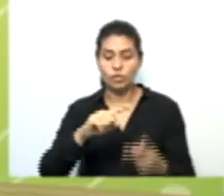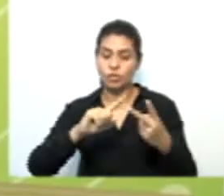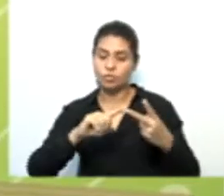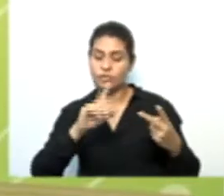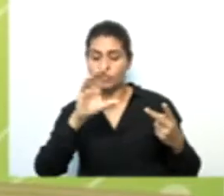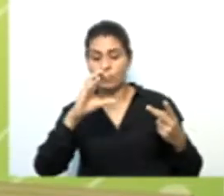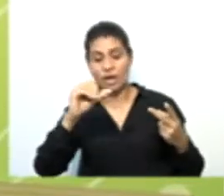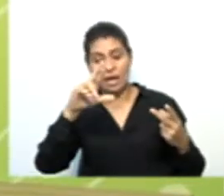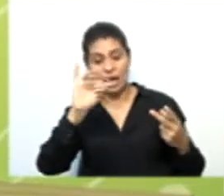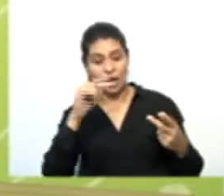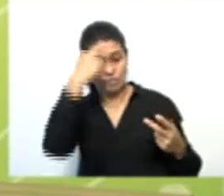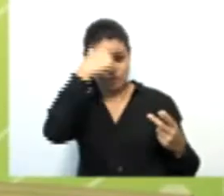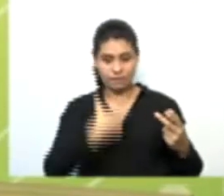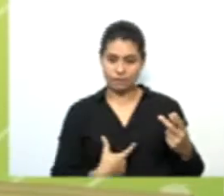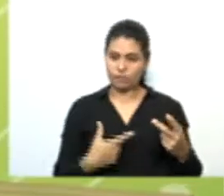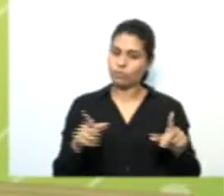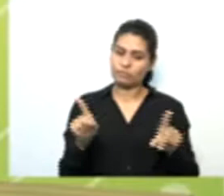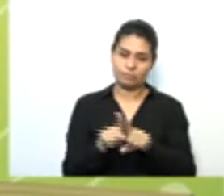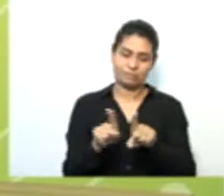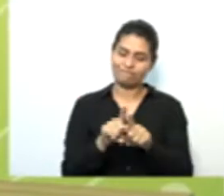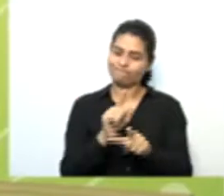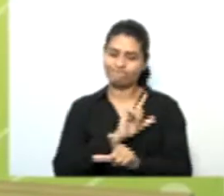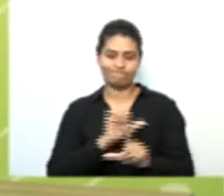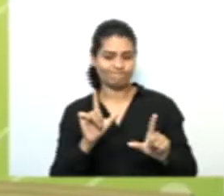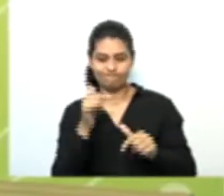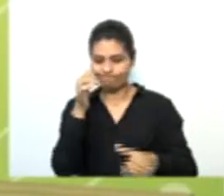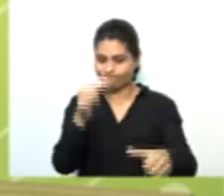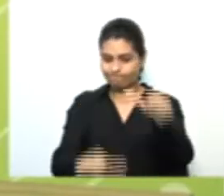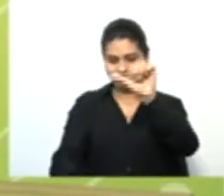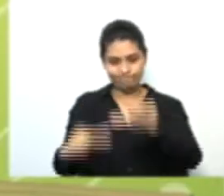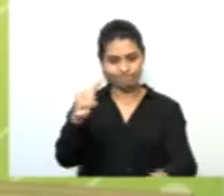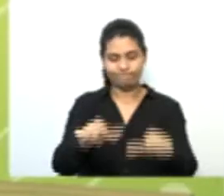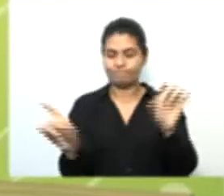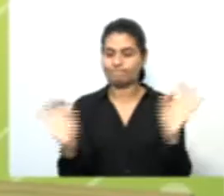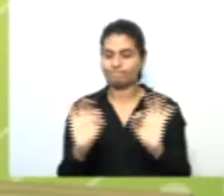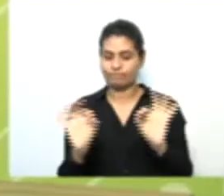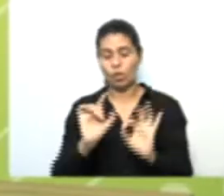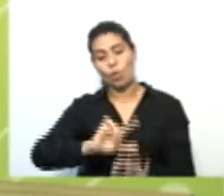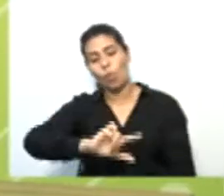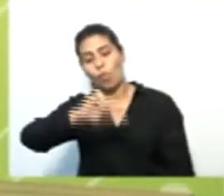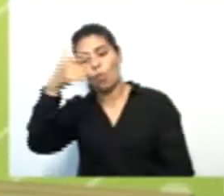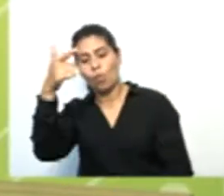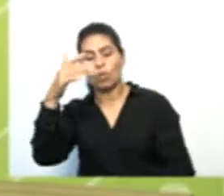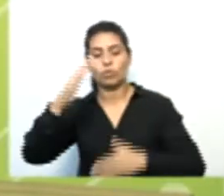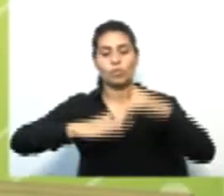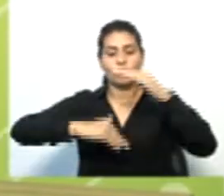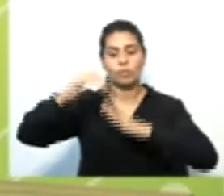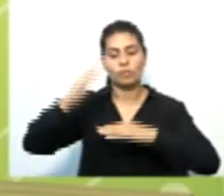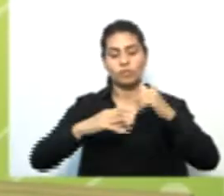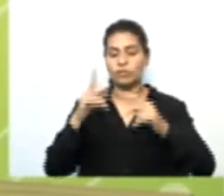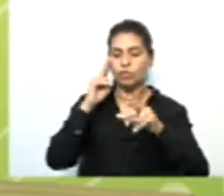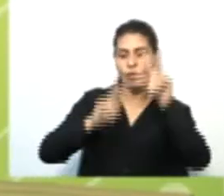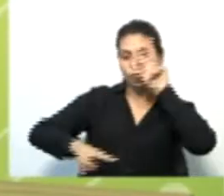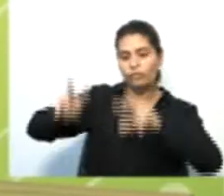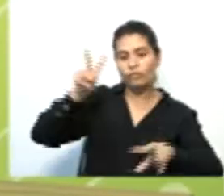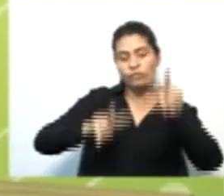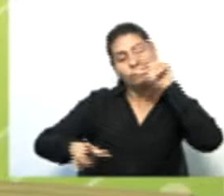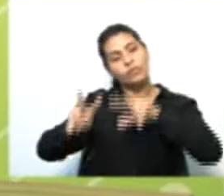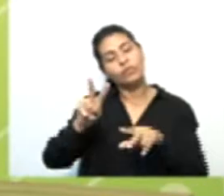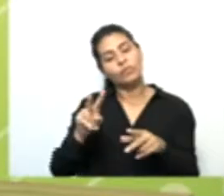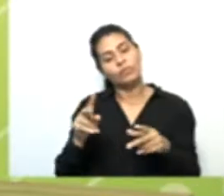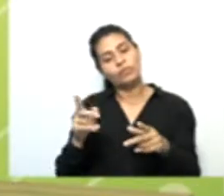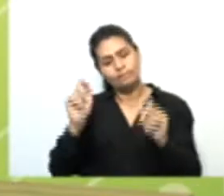e nem eu. Todos foram avaliados por outros profissionais daqui da casa que estiveram olhando o trabalho